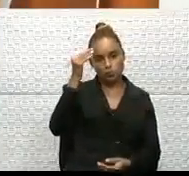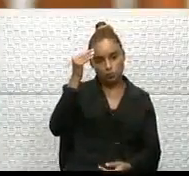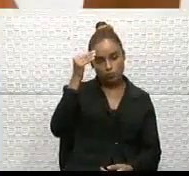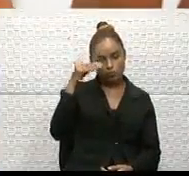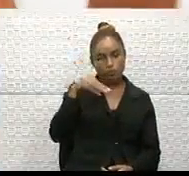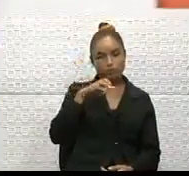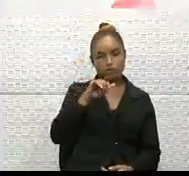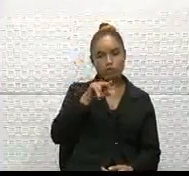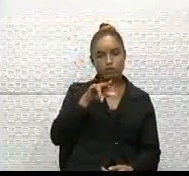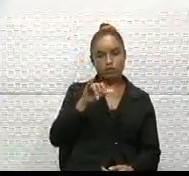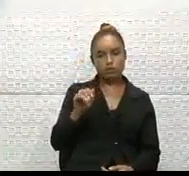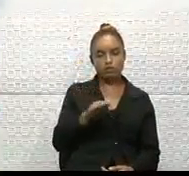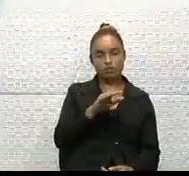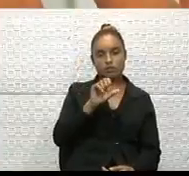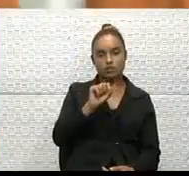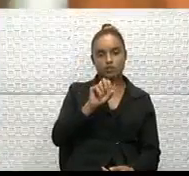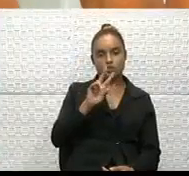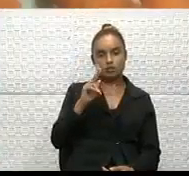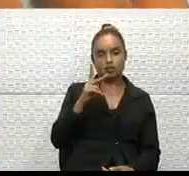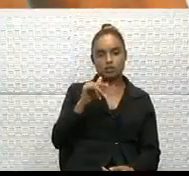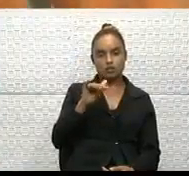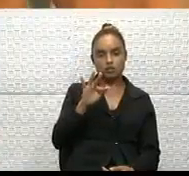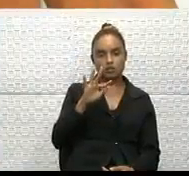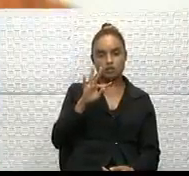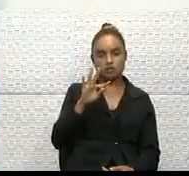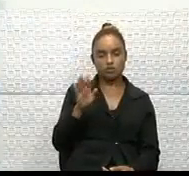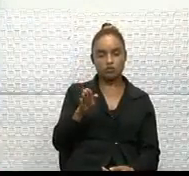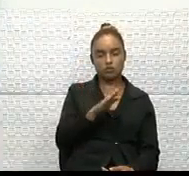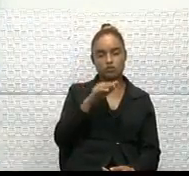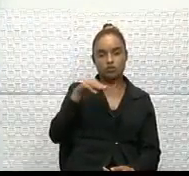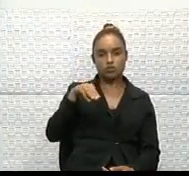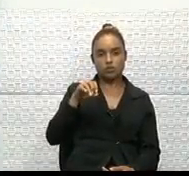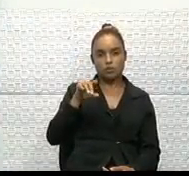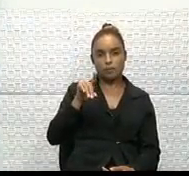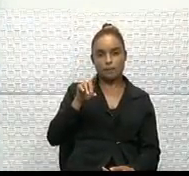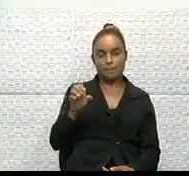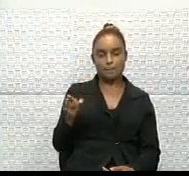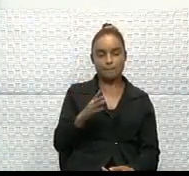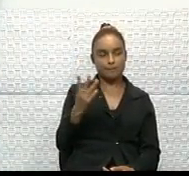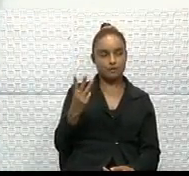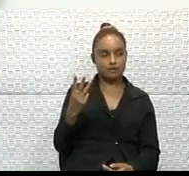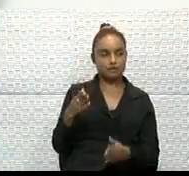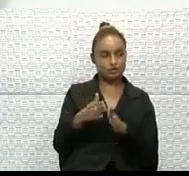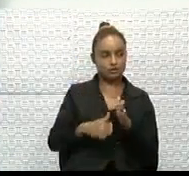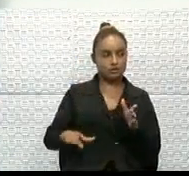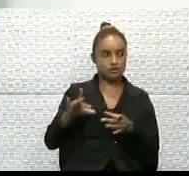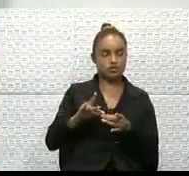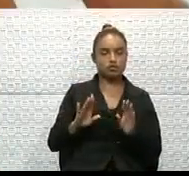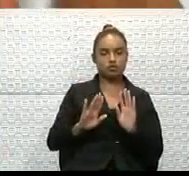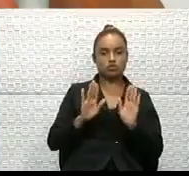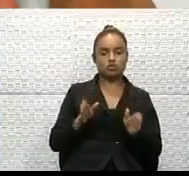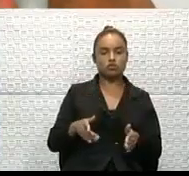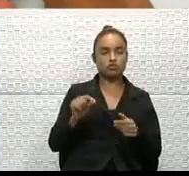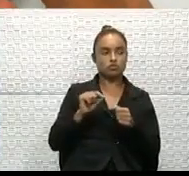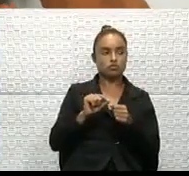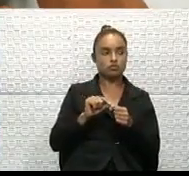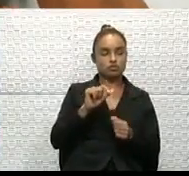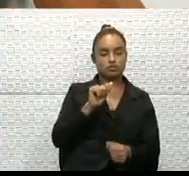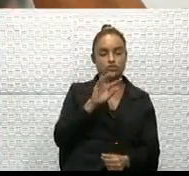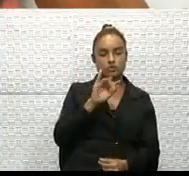Então, Shift Mod 3. Faço um reset. Feito o reset, nós vamos